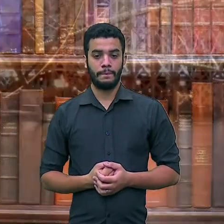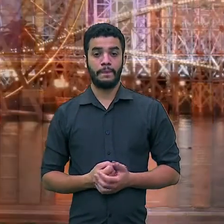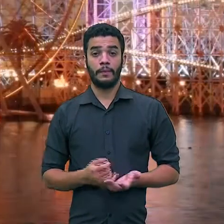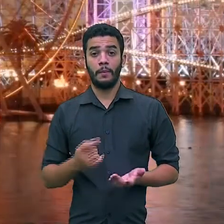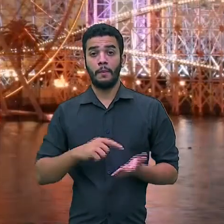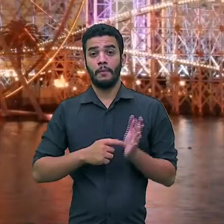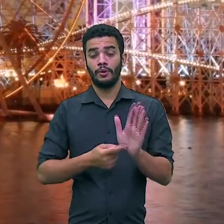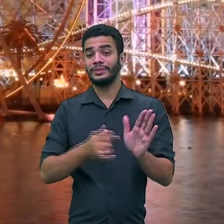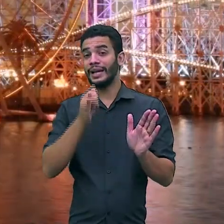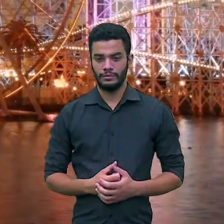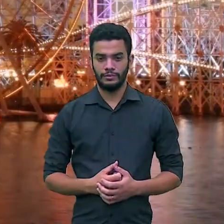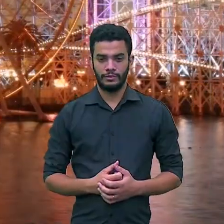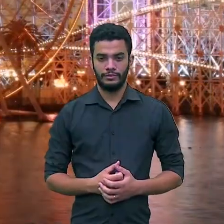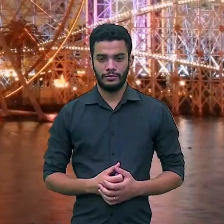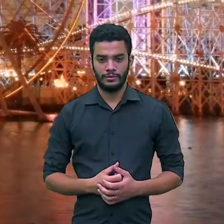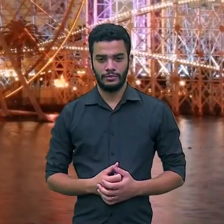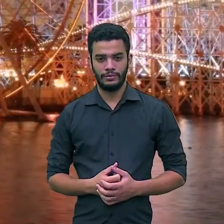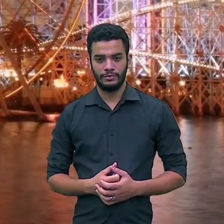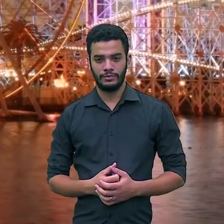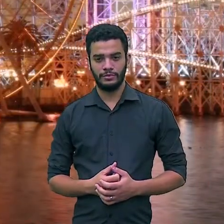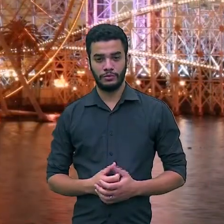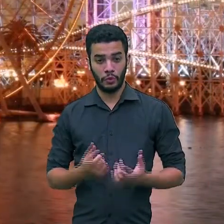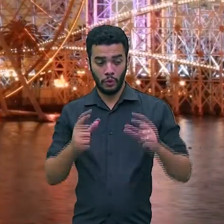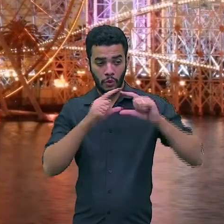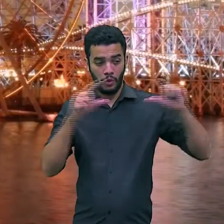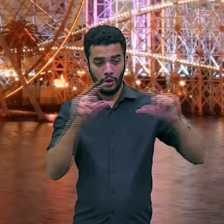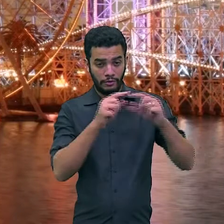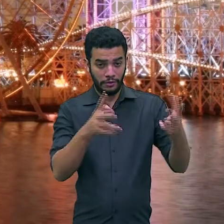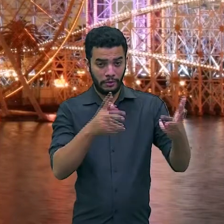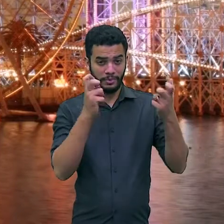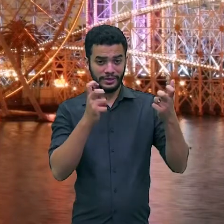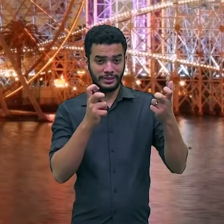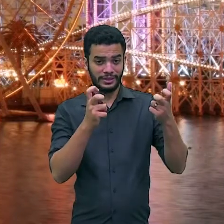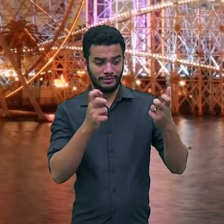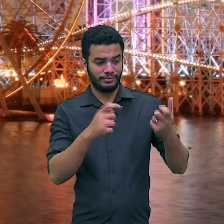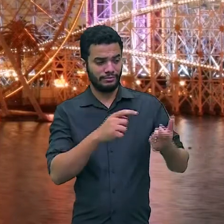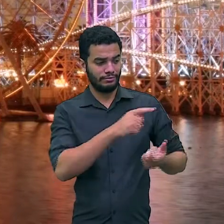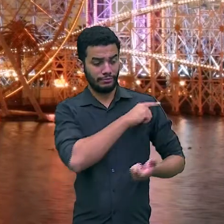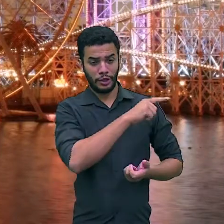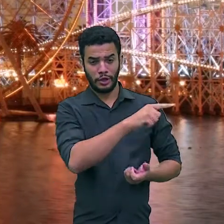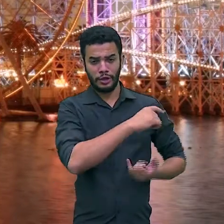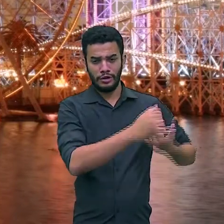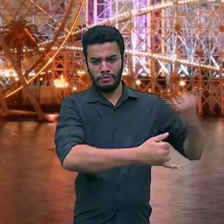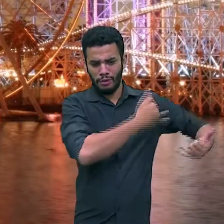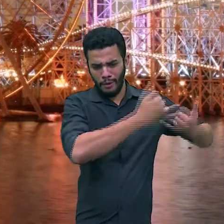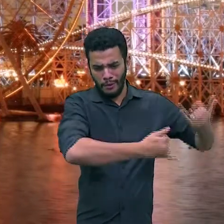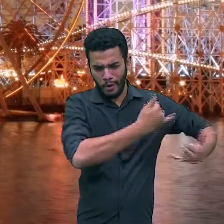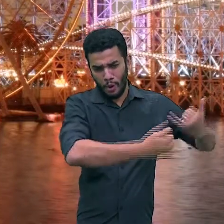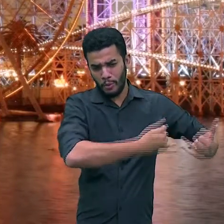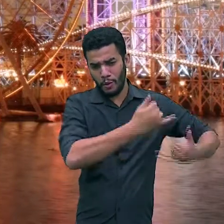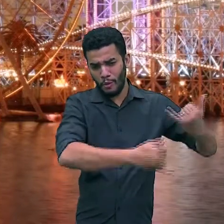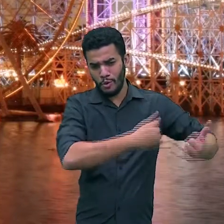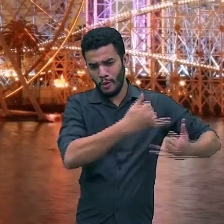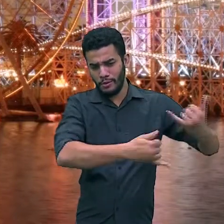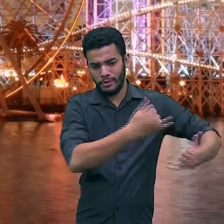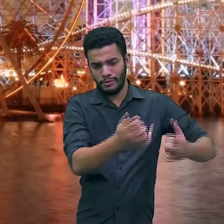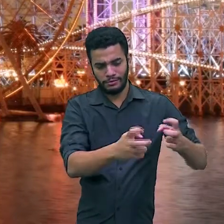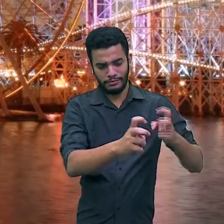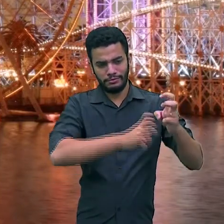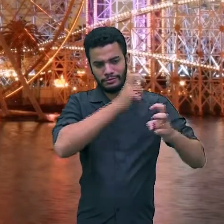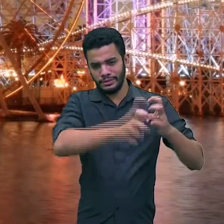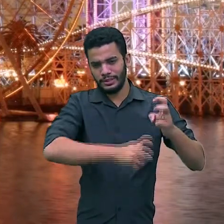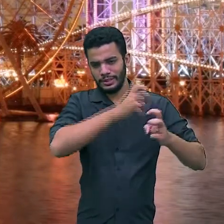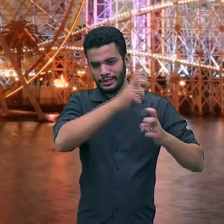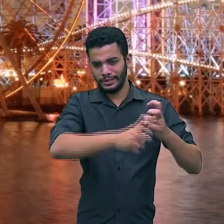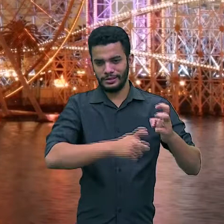um exemplo? Olha isso aqui. Eles brincaram muito no parque. Eles